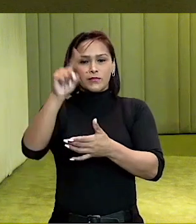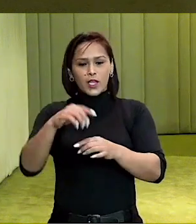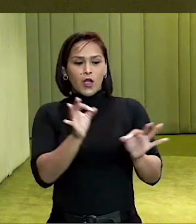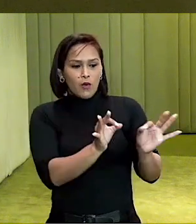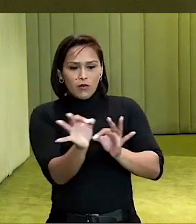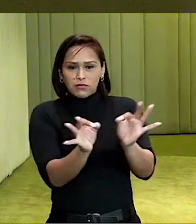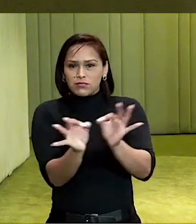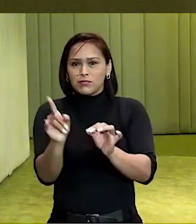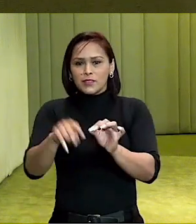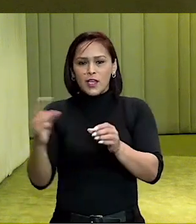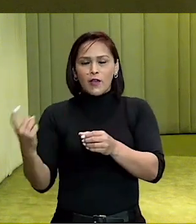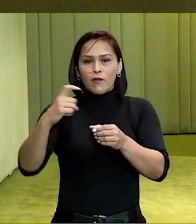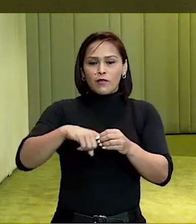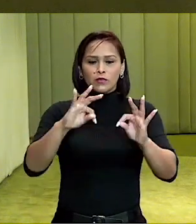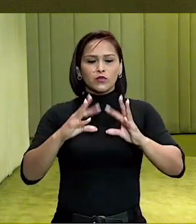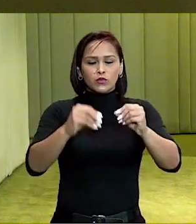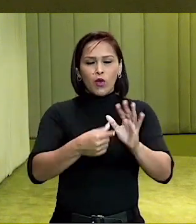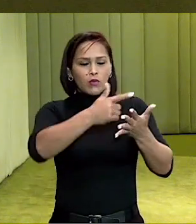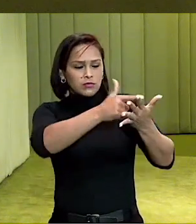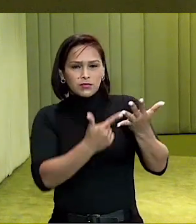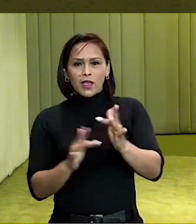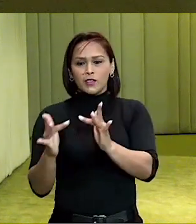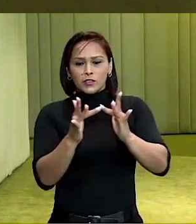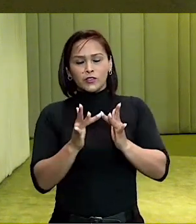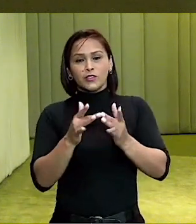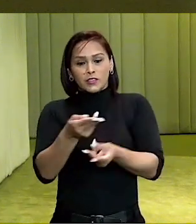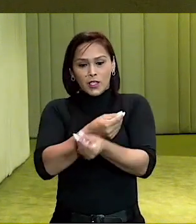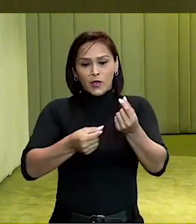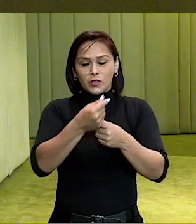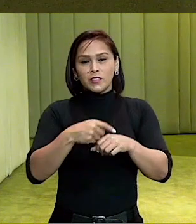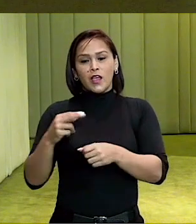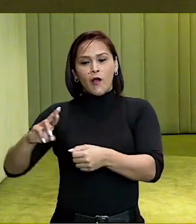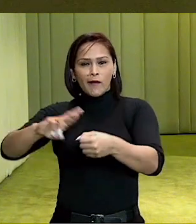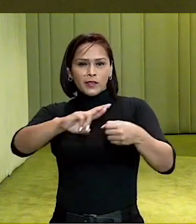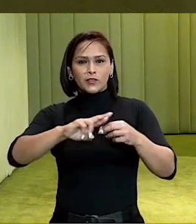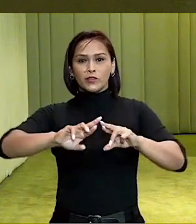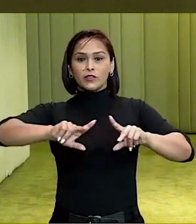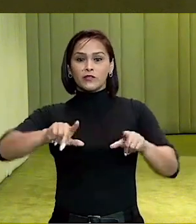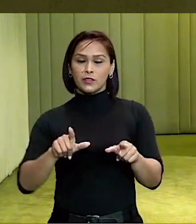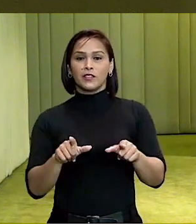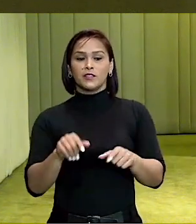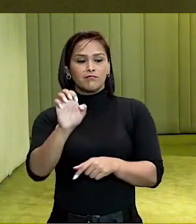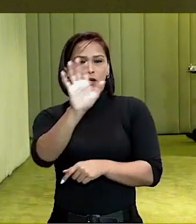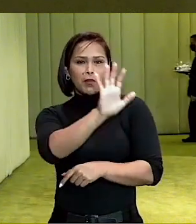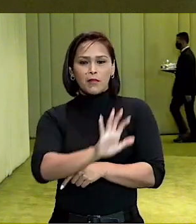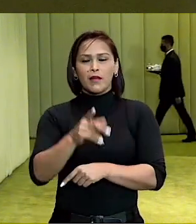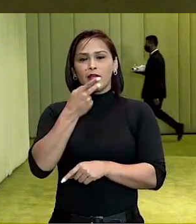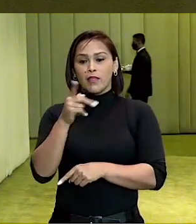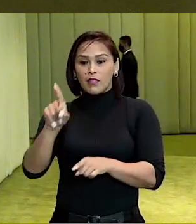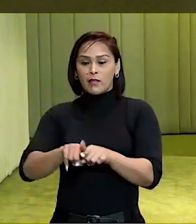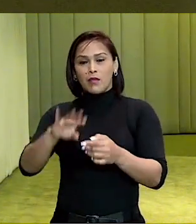correta, retomou intensa agenda de negociações extra-regionais. A esse respeito,